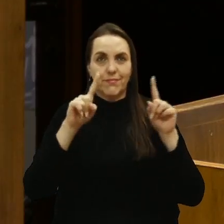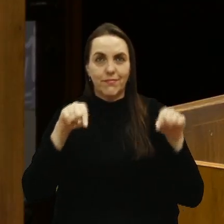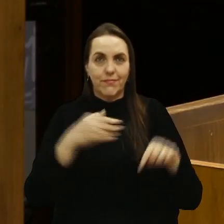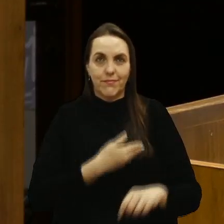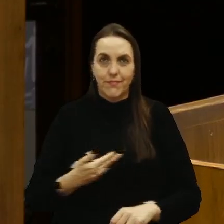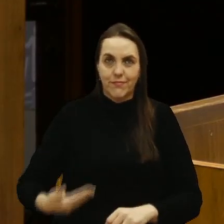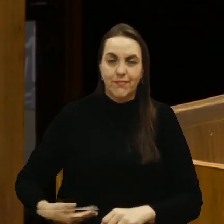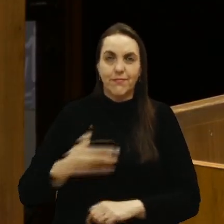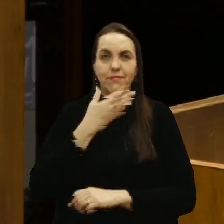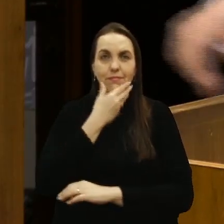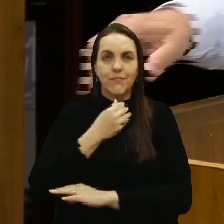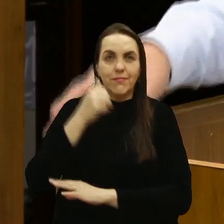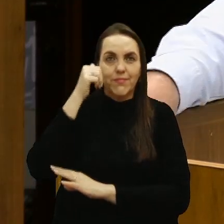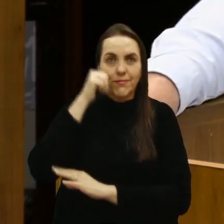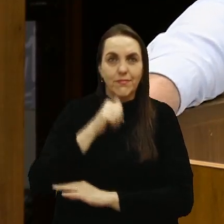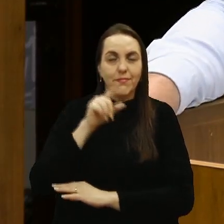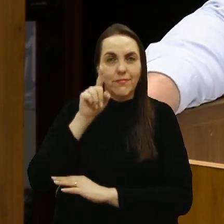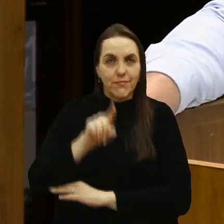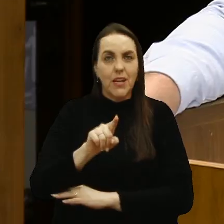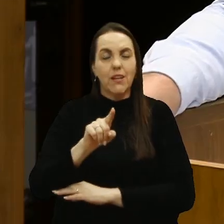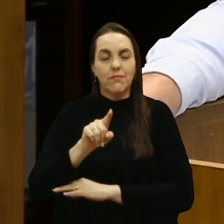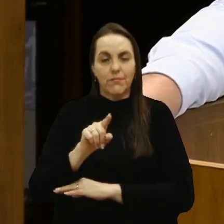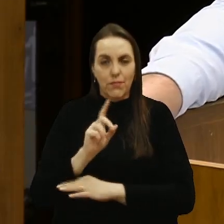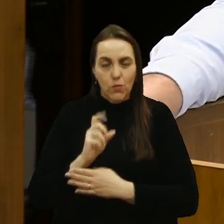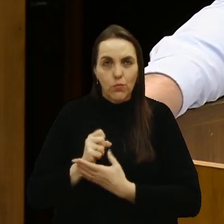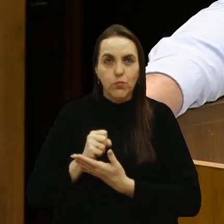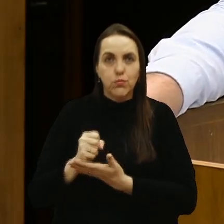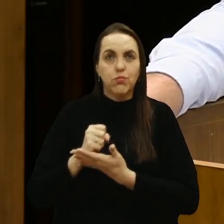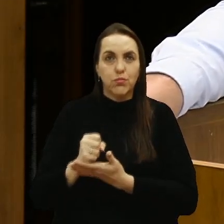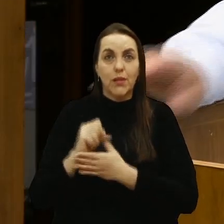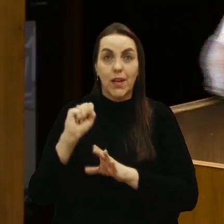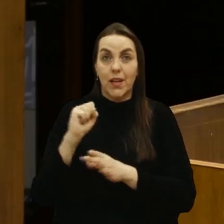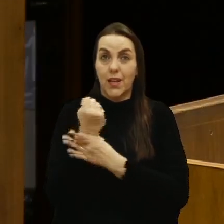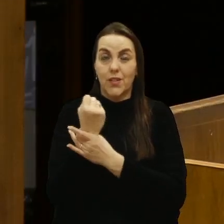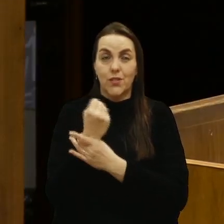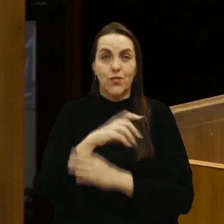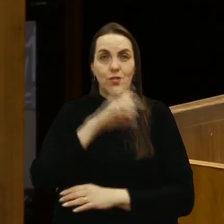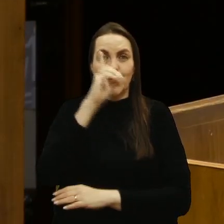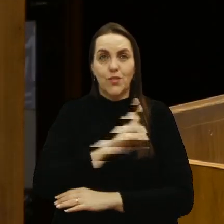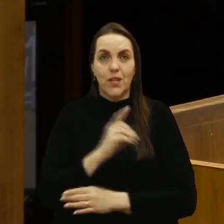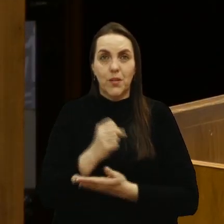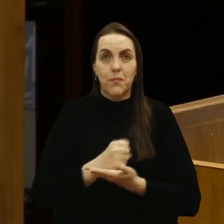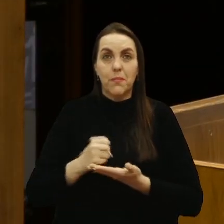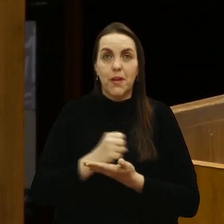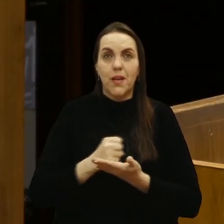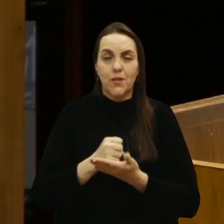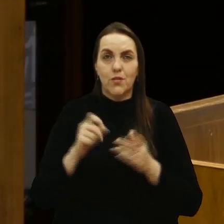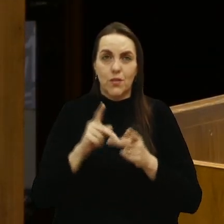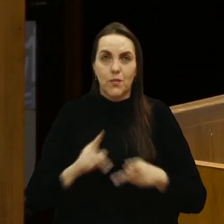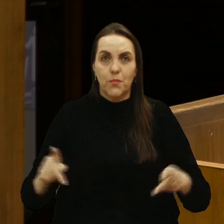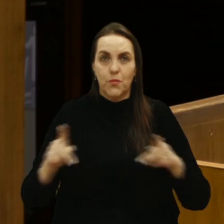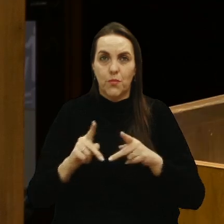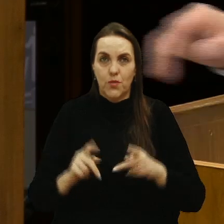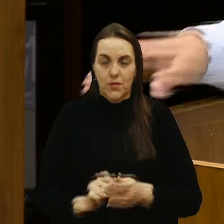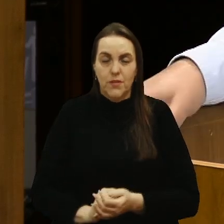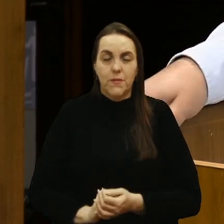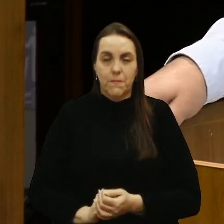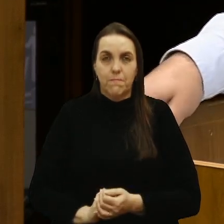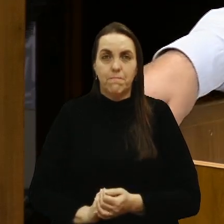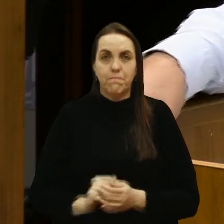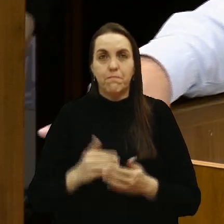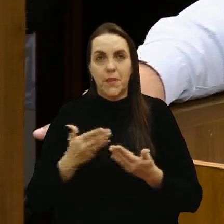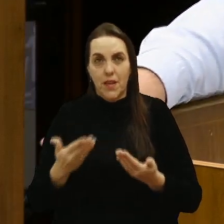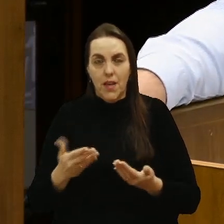servidores públicos que sustentam a garantia dos direitos básicos da população. Seja